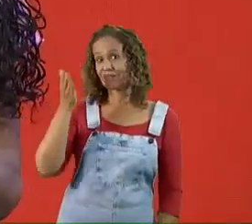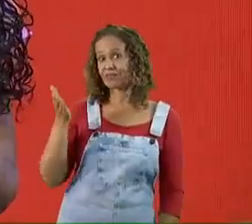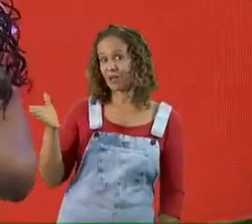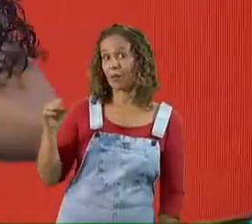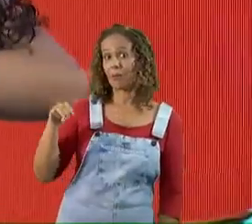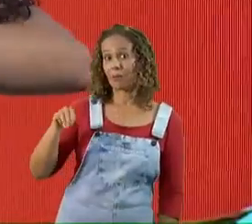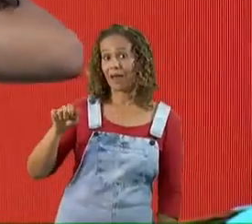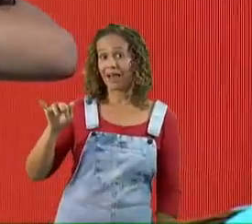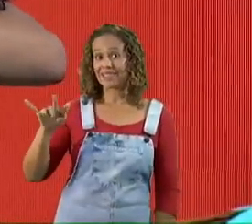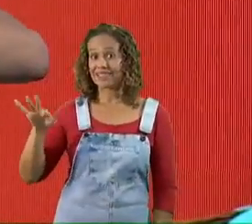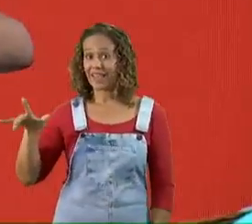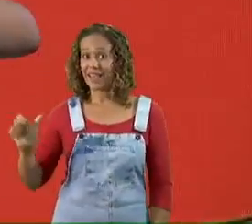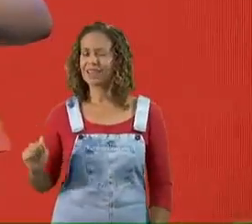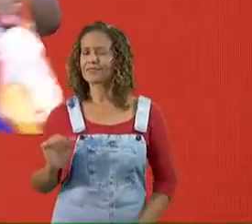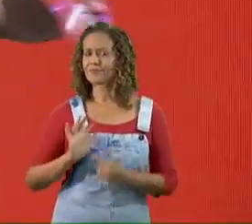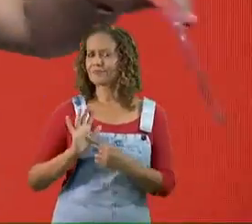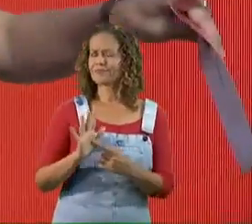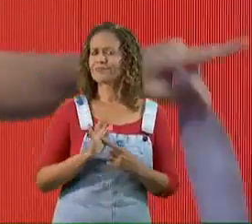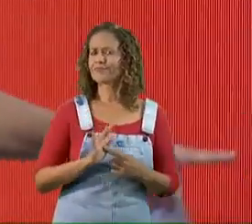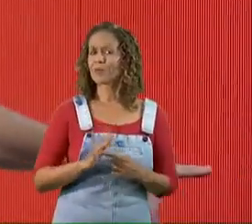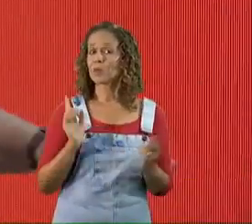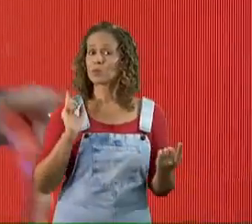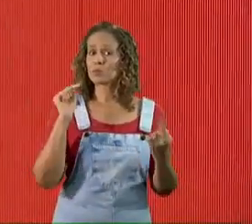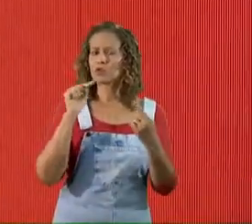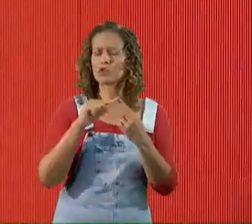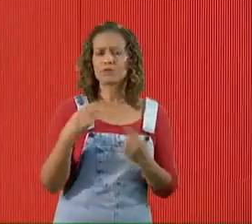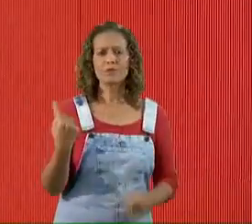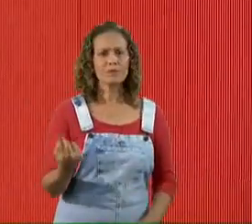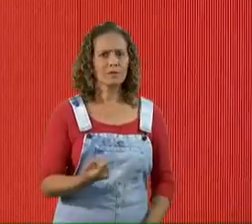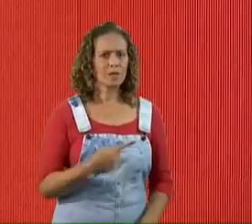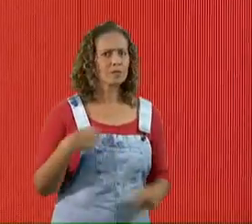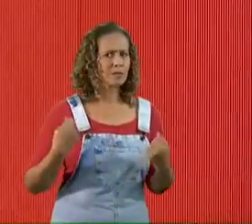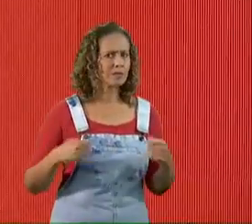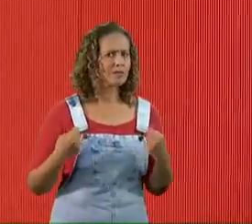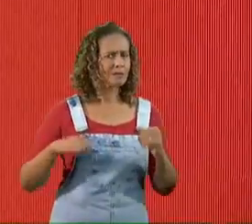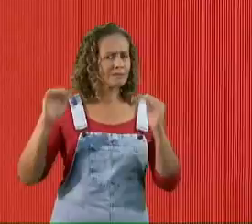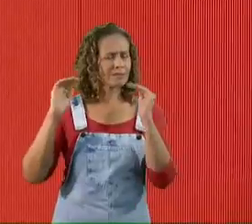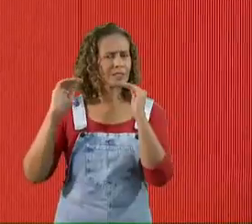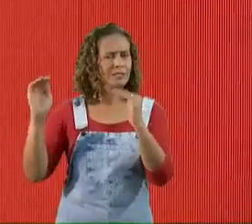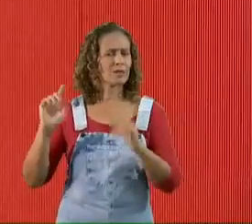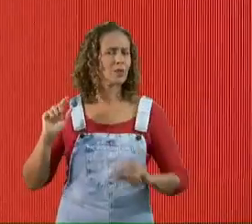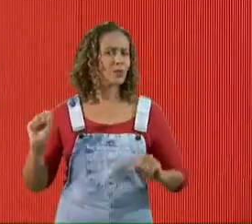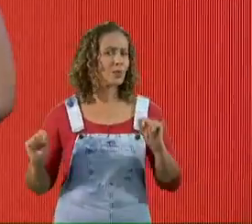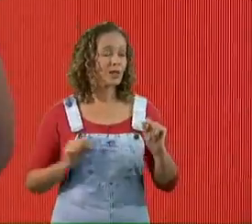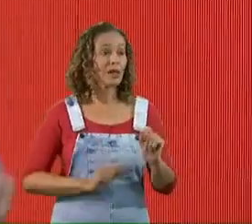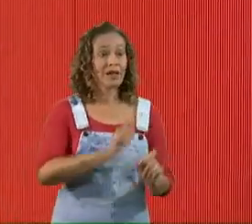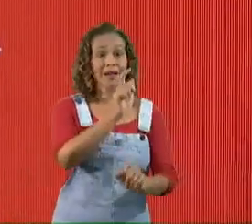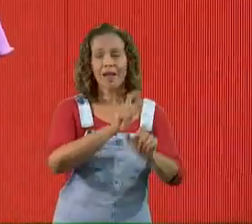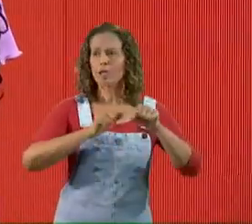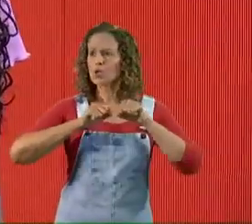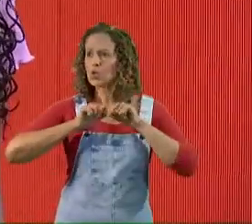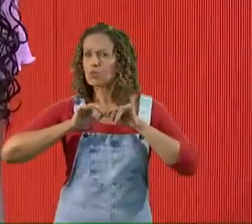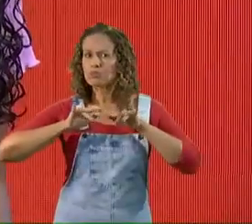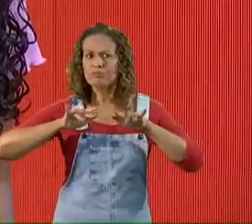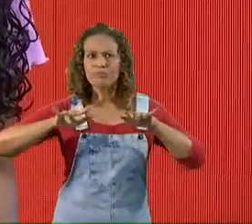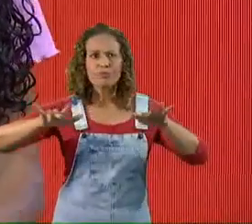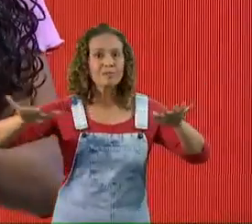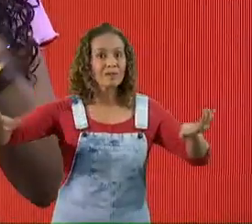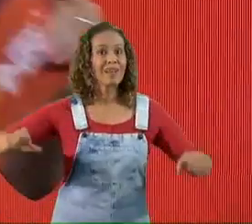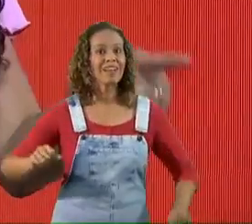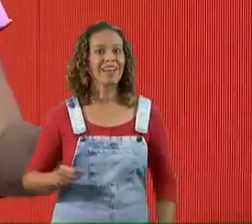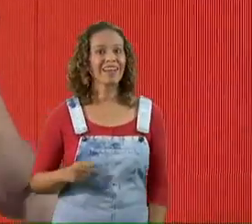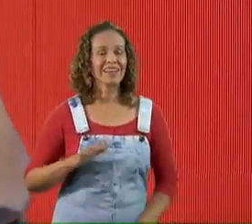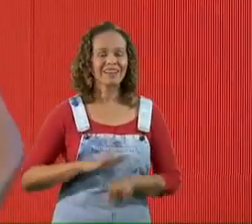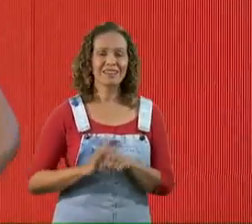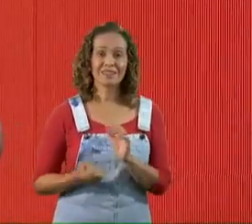nós, né? Para que a gente possa falar para todo mundo que nós somos criados para a glória de Deus. Nós fomos criados para a glória de Deus.